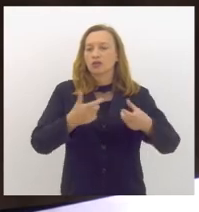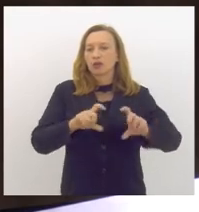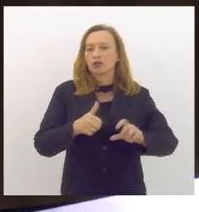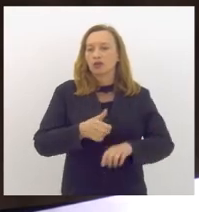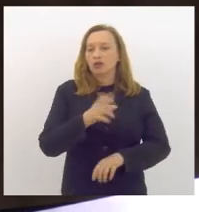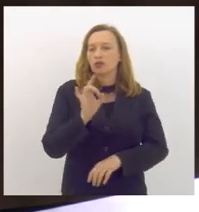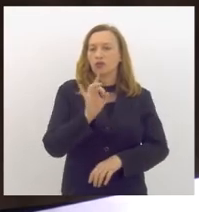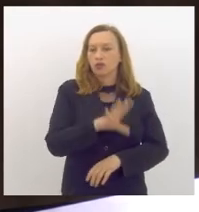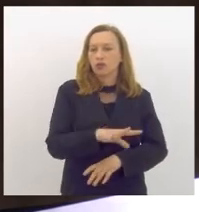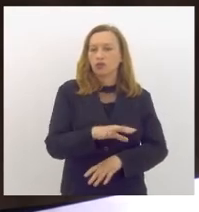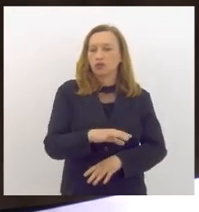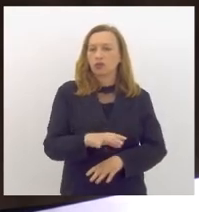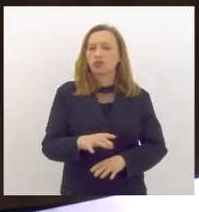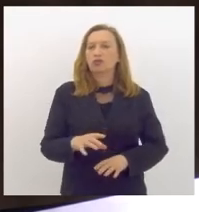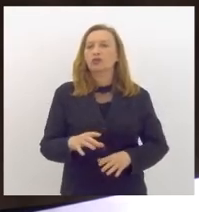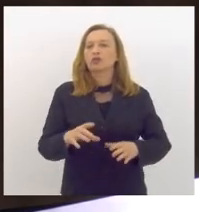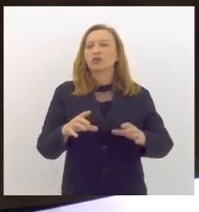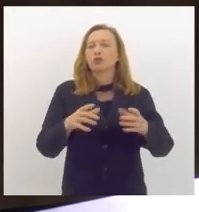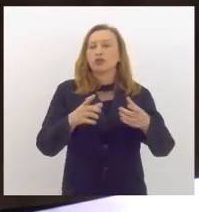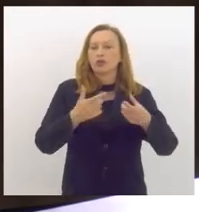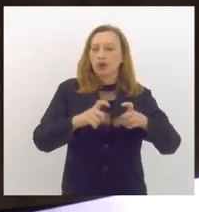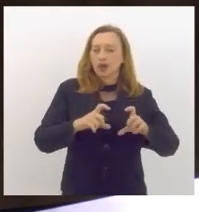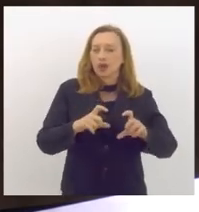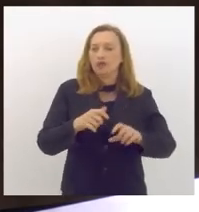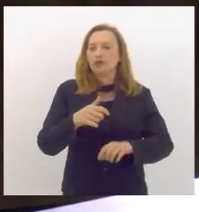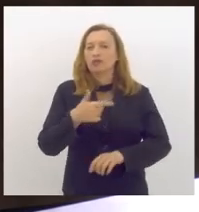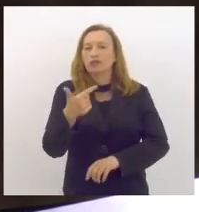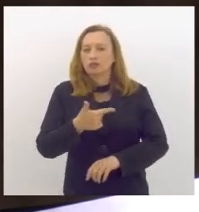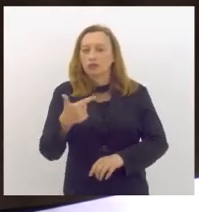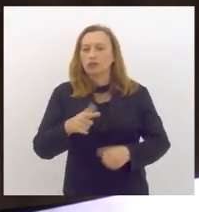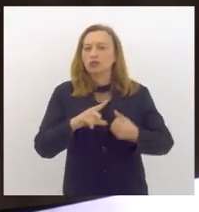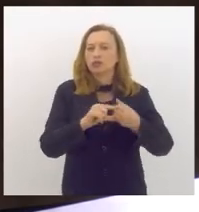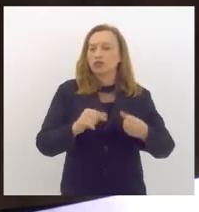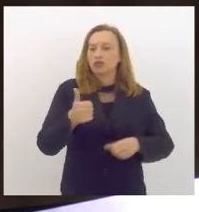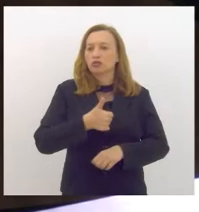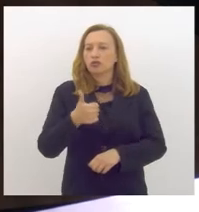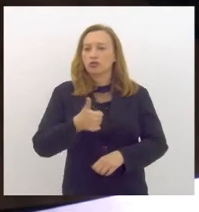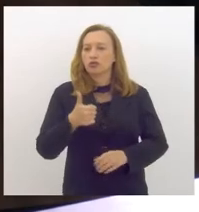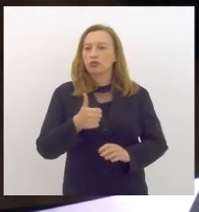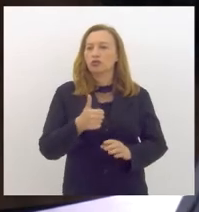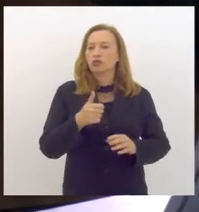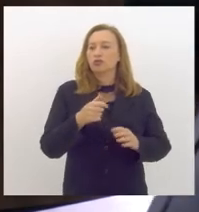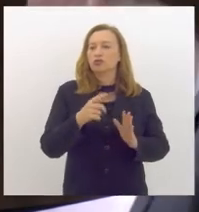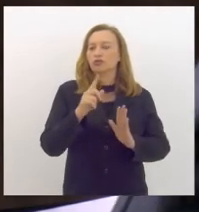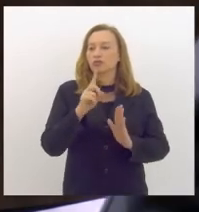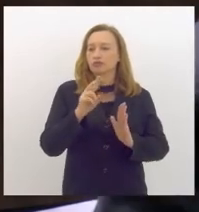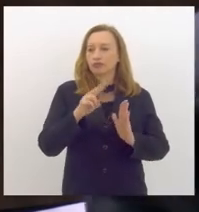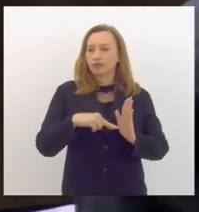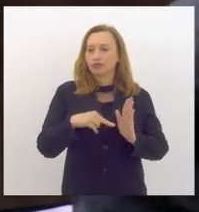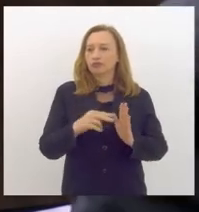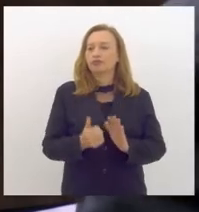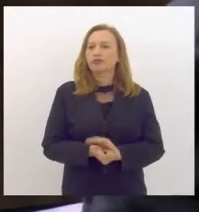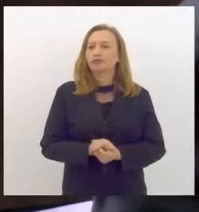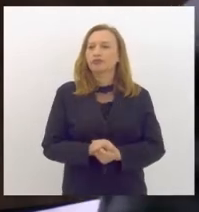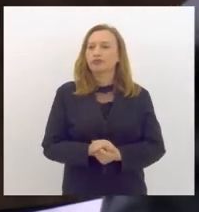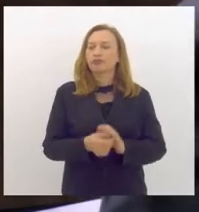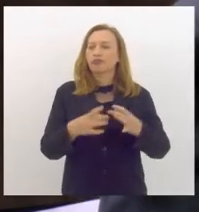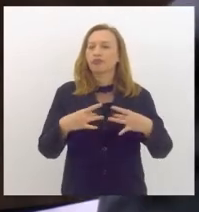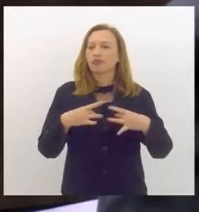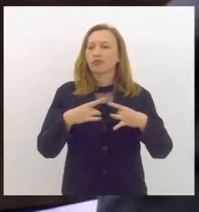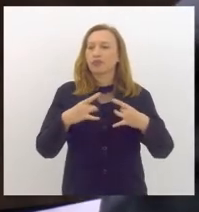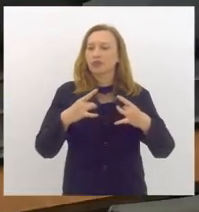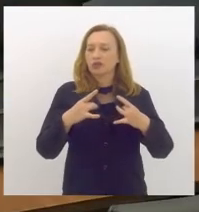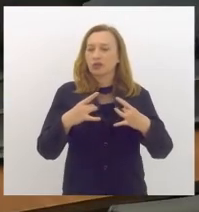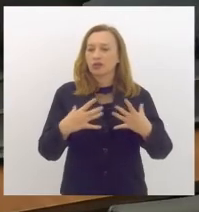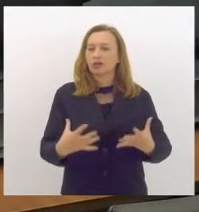Então, parágrafo 2º do artigo 1º passa a ter a seguinte redação. O benefício voluntário previsto